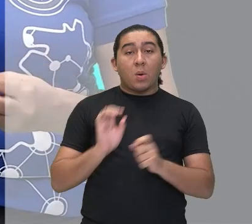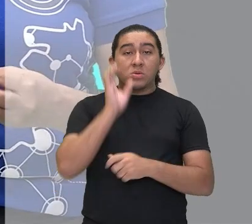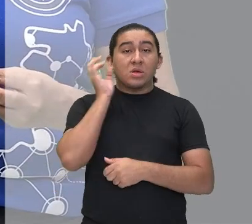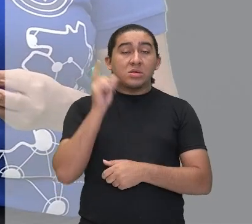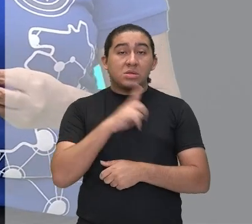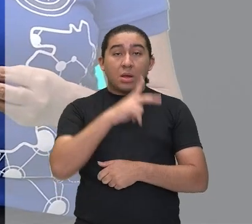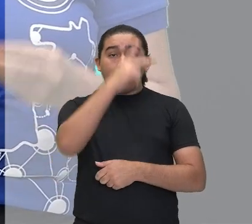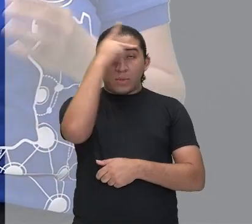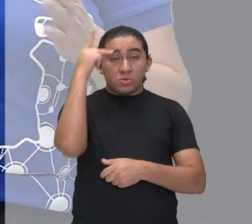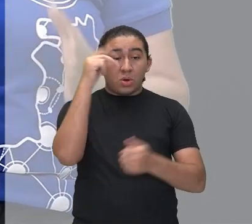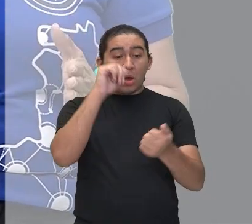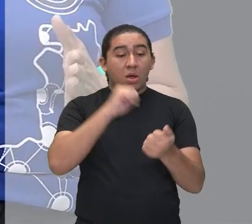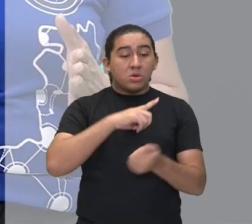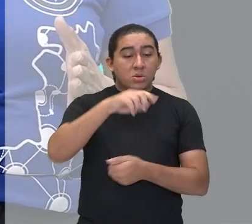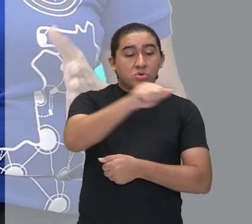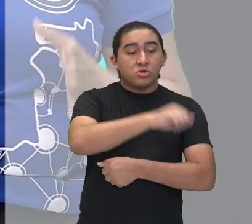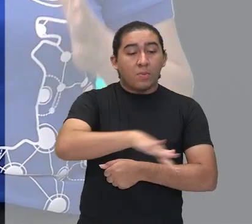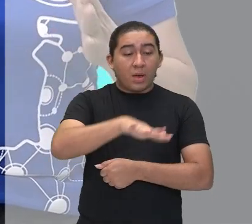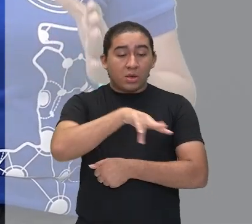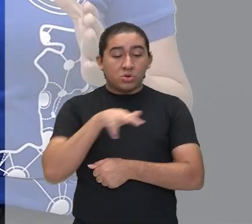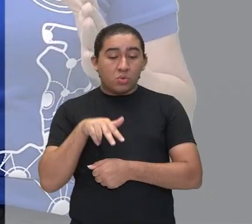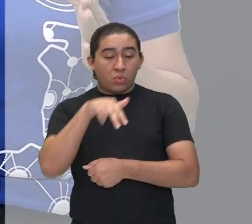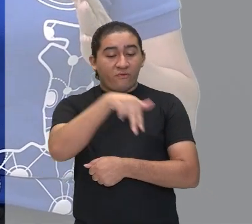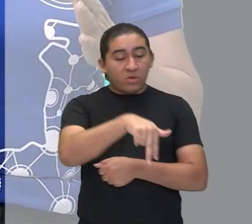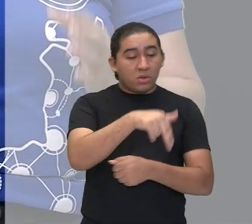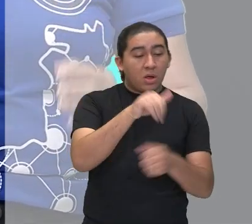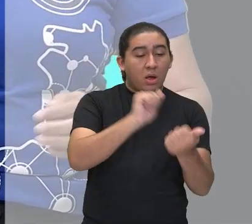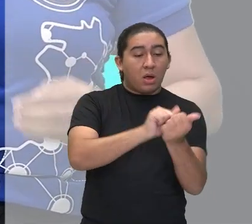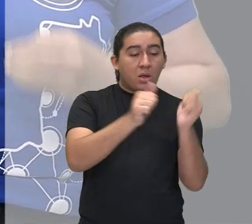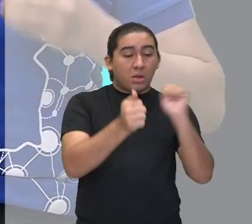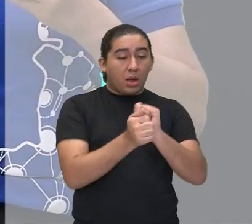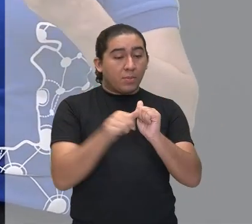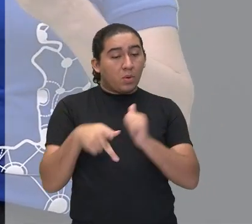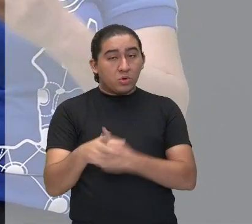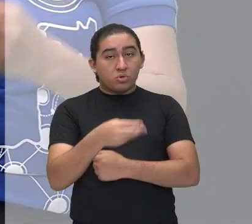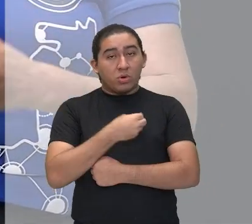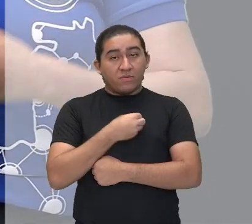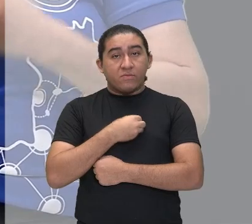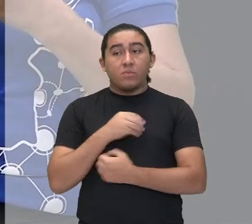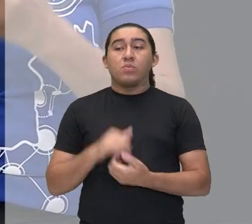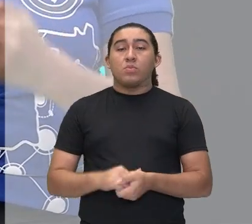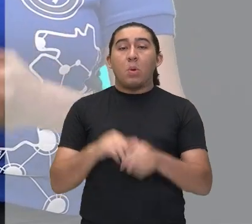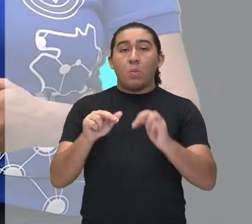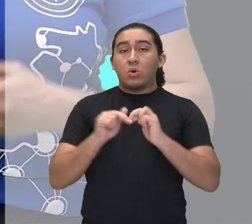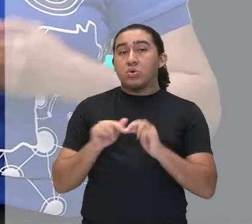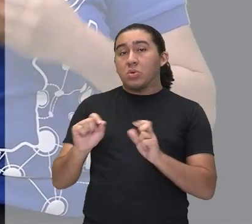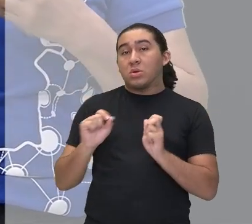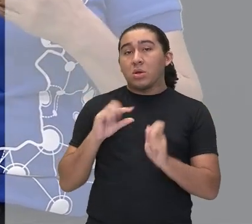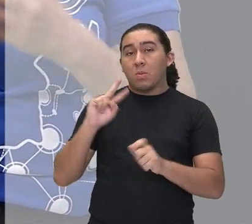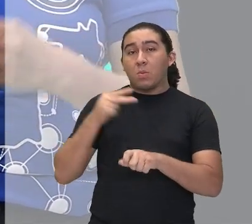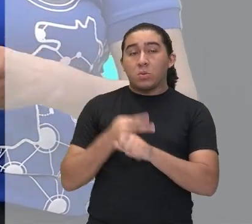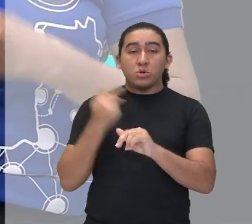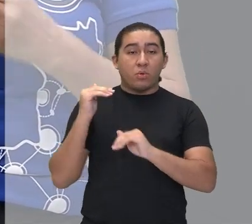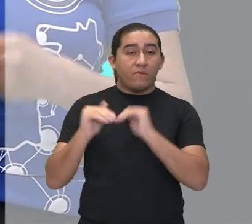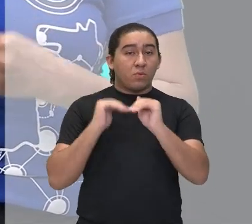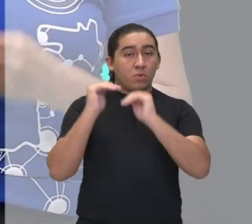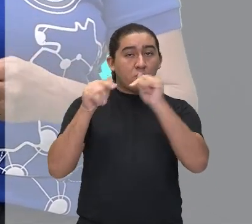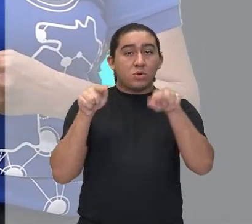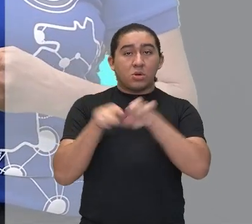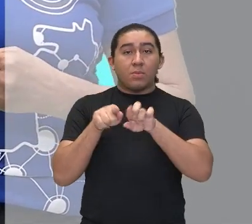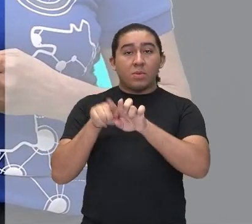ao meio, fica, e a partir daí ele vai evoluindo e vai